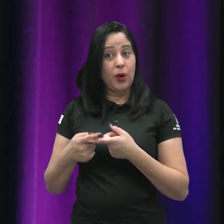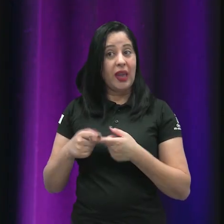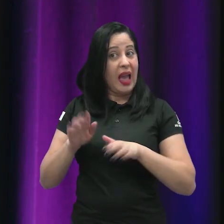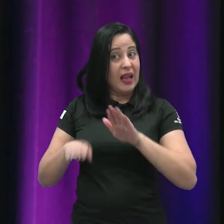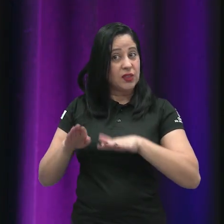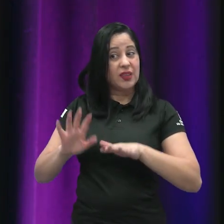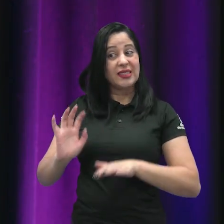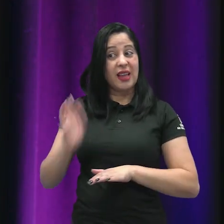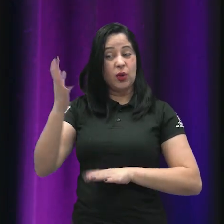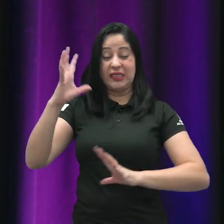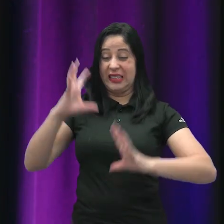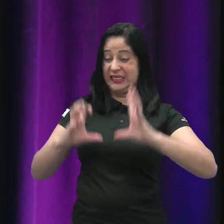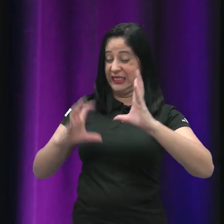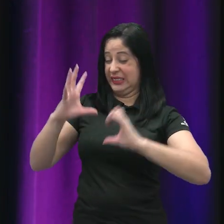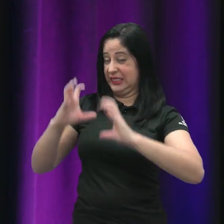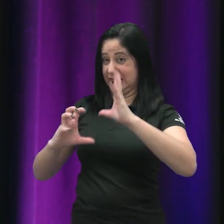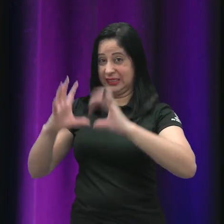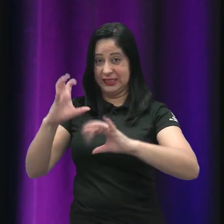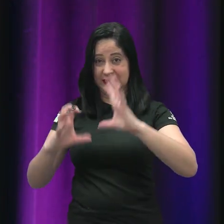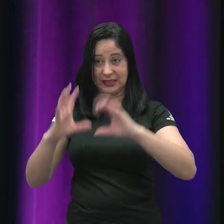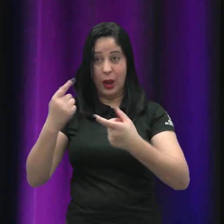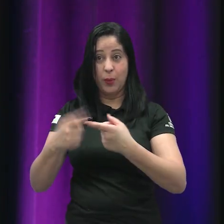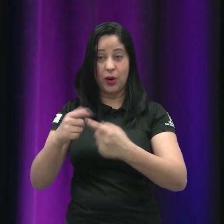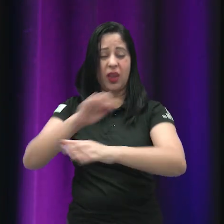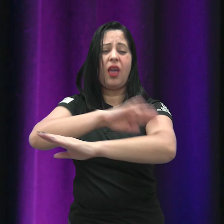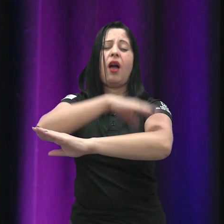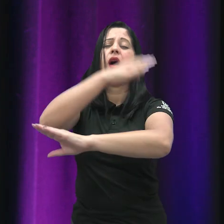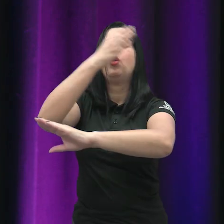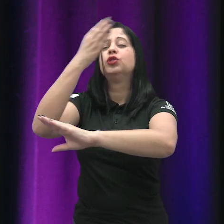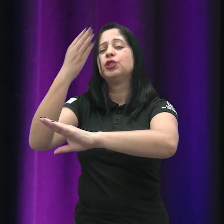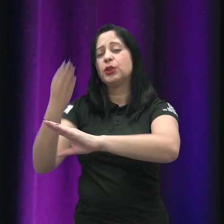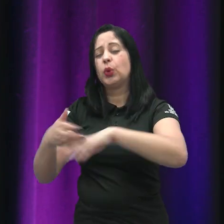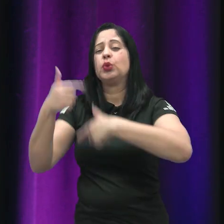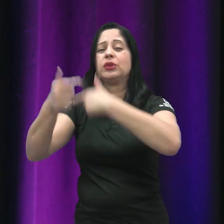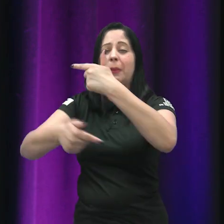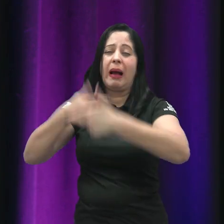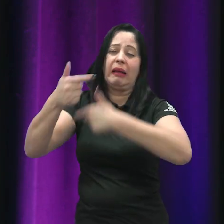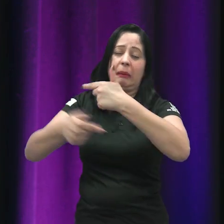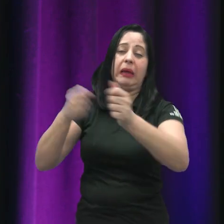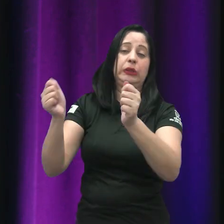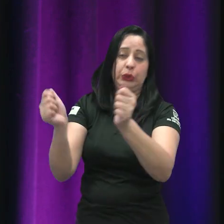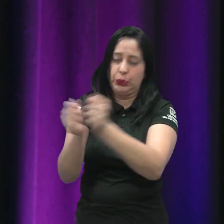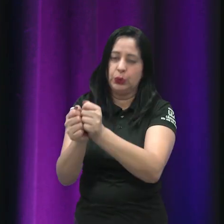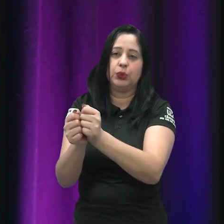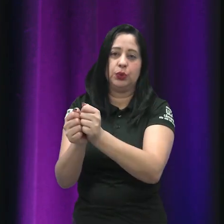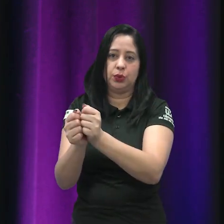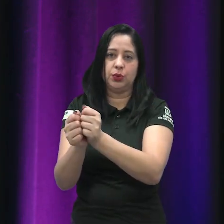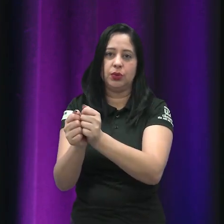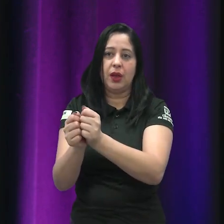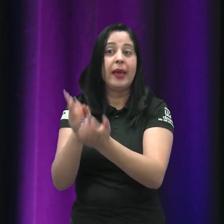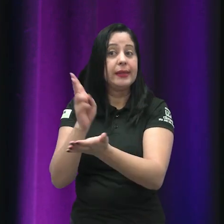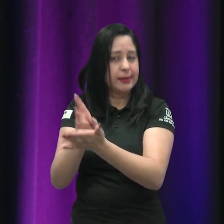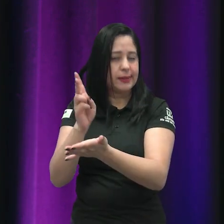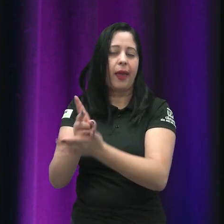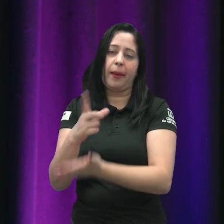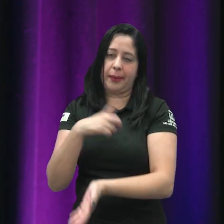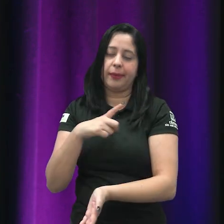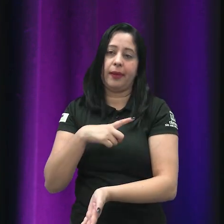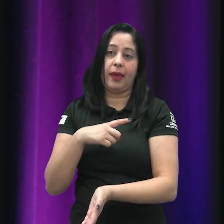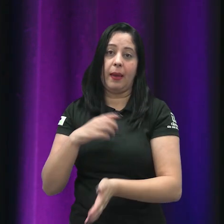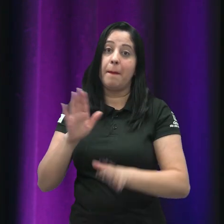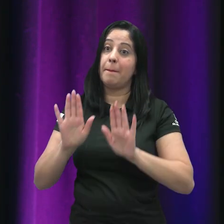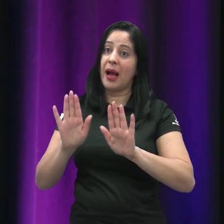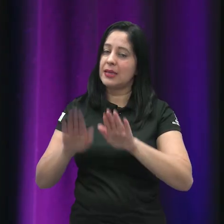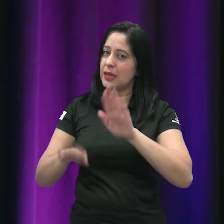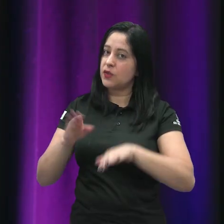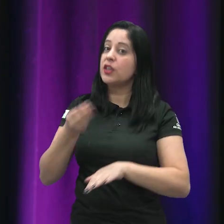porque nós estamos muito tempo, às vezes, no ambiente de nosso trabalho, né? E os conflitos, eles vêm como oportunidade para a gente